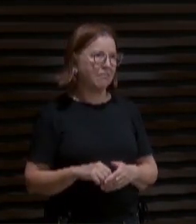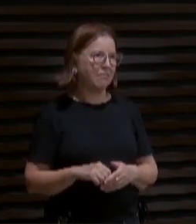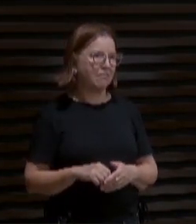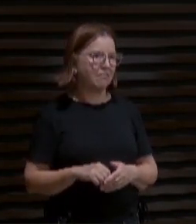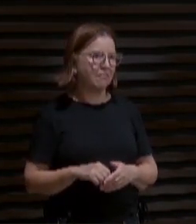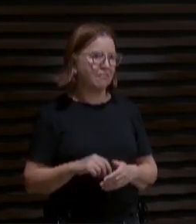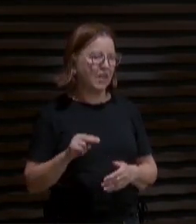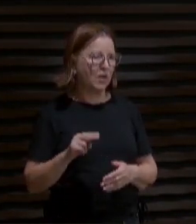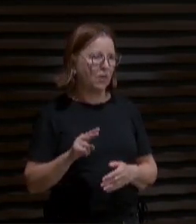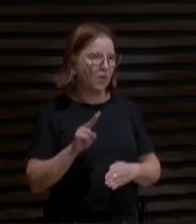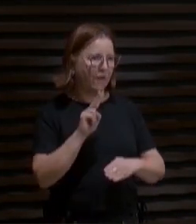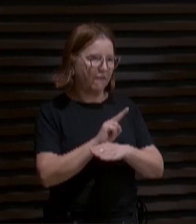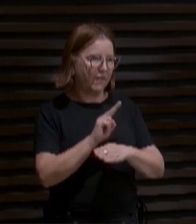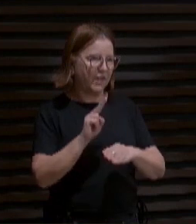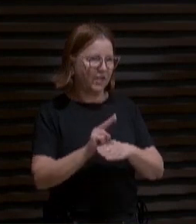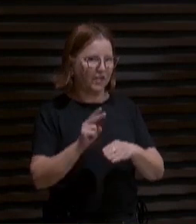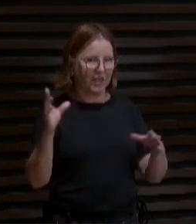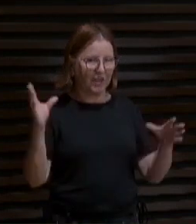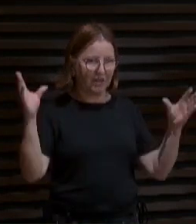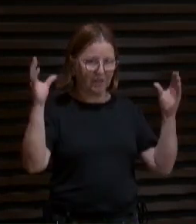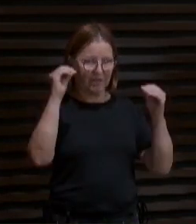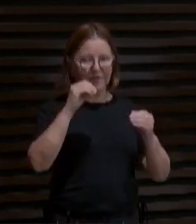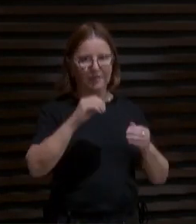vigília da noite.